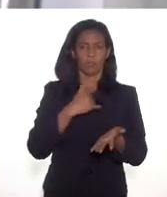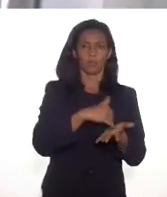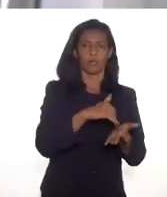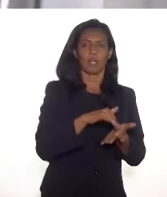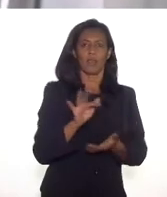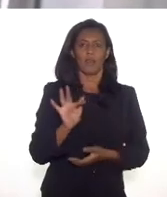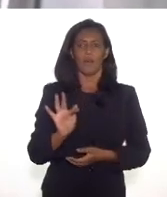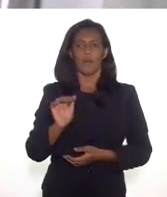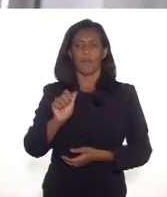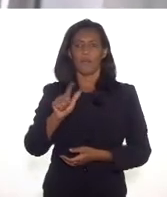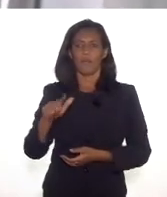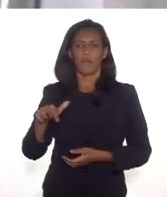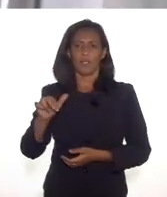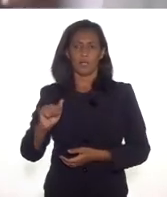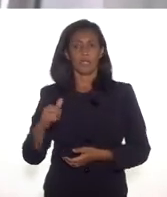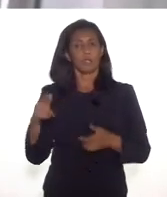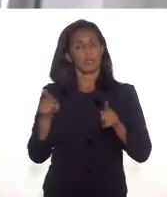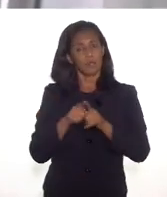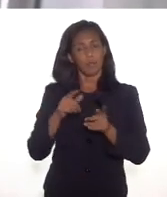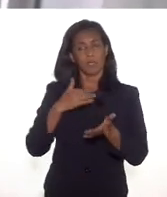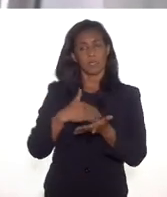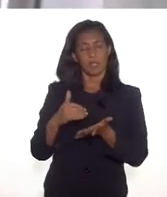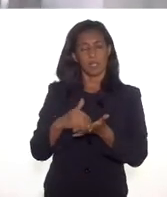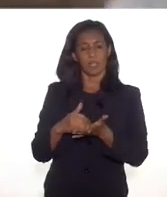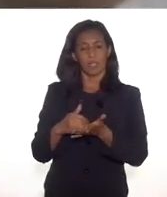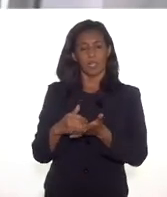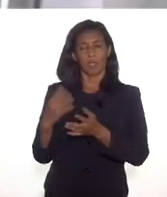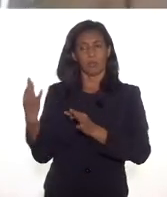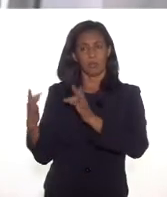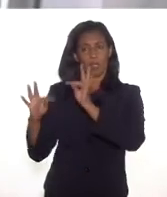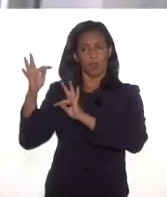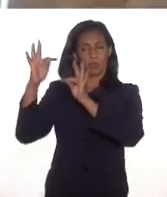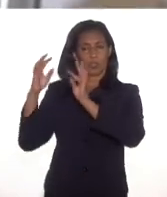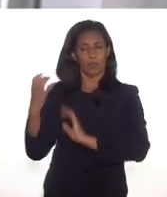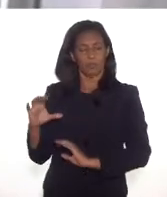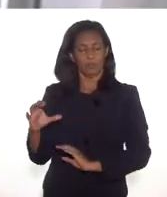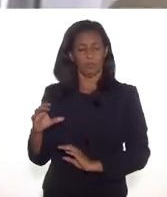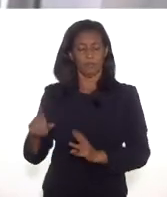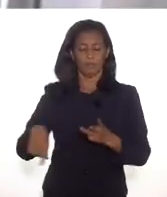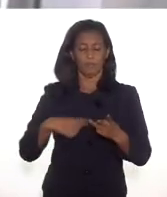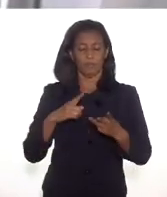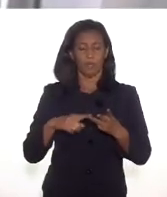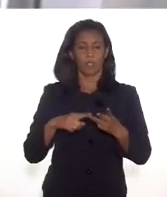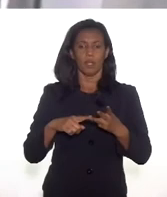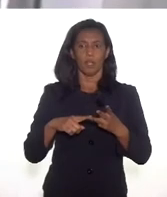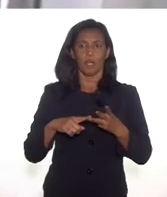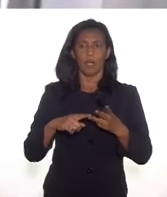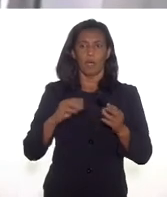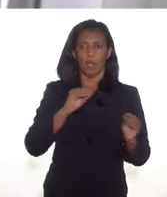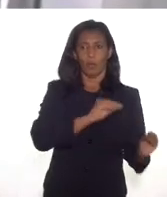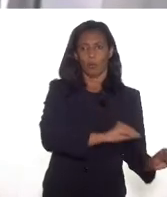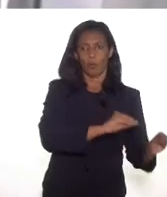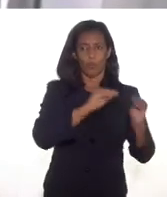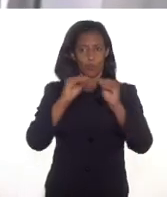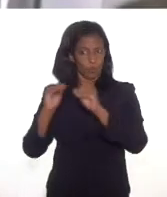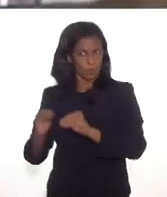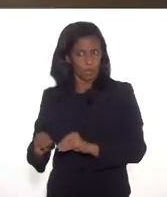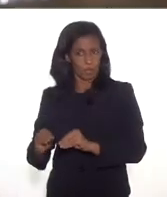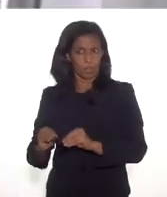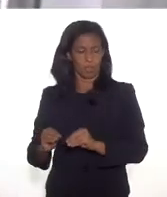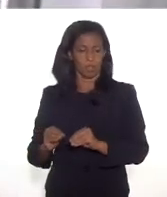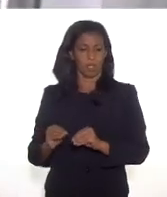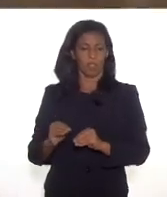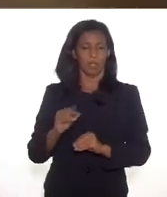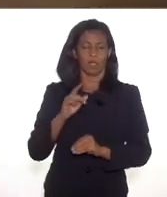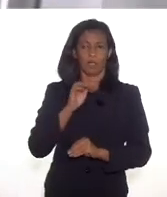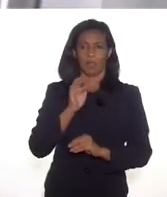claro, do secretário de Ciência e Tecnologia. E, por último, terceiro ponto relacionado à transferência do Colégio Agrícola Antônio Sarlo